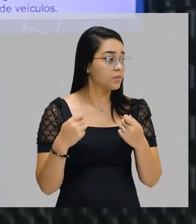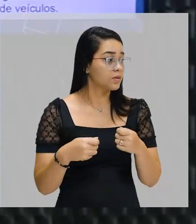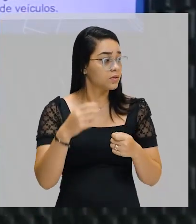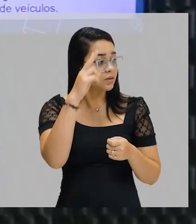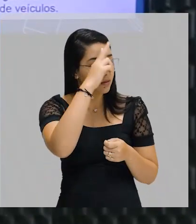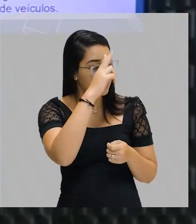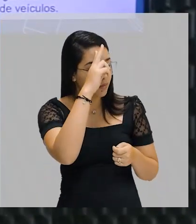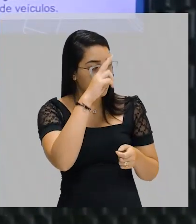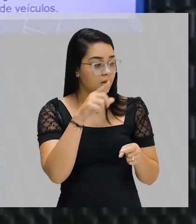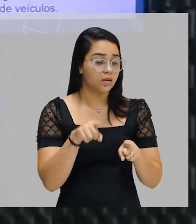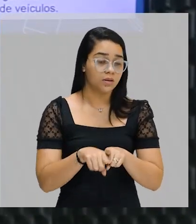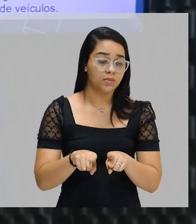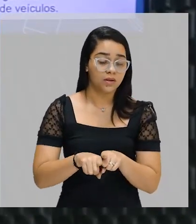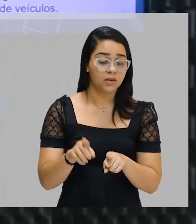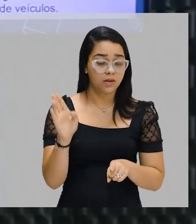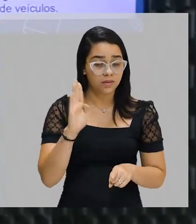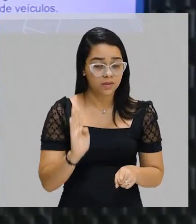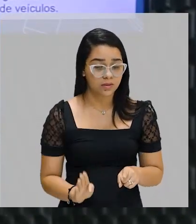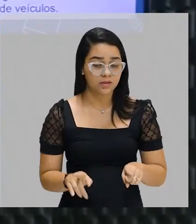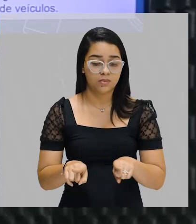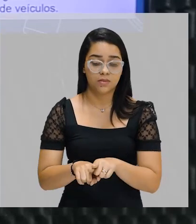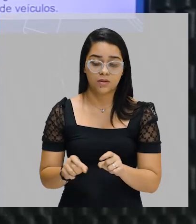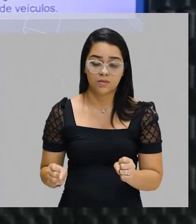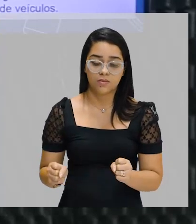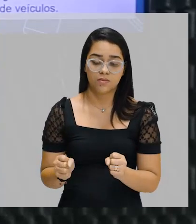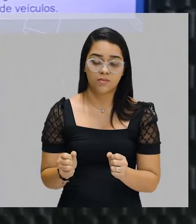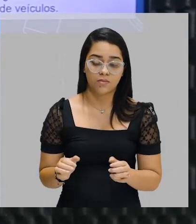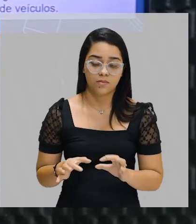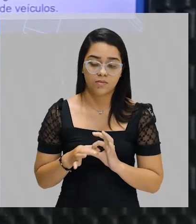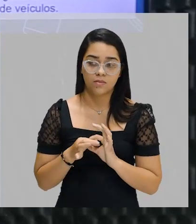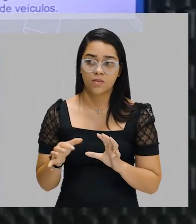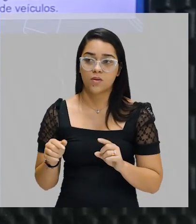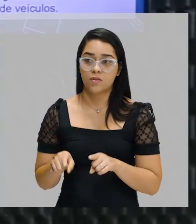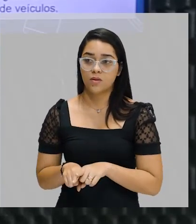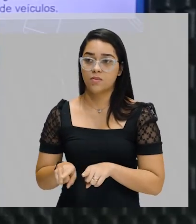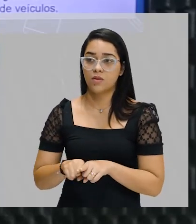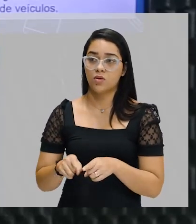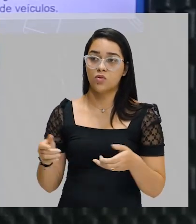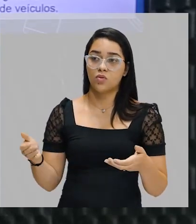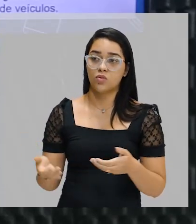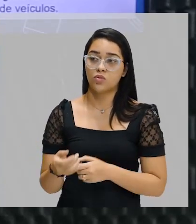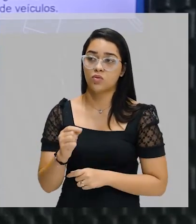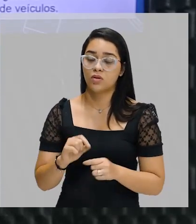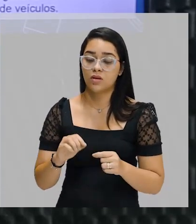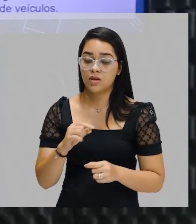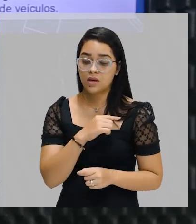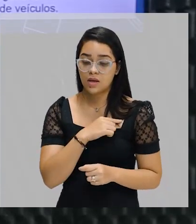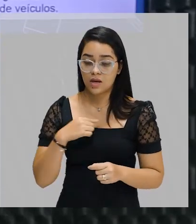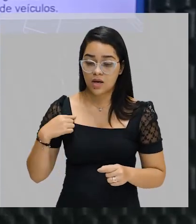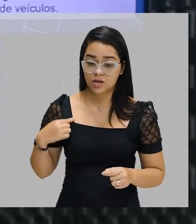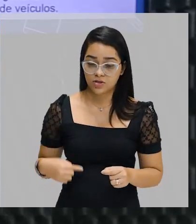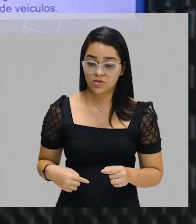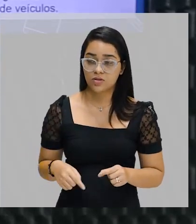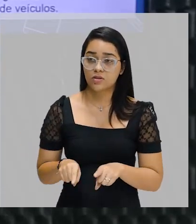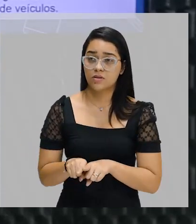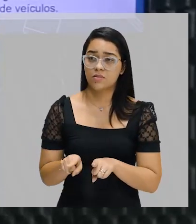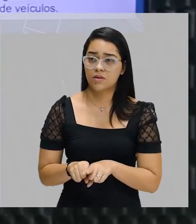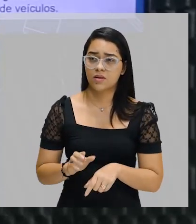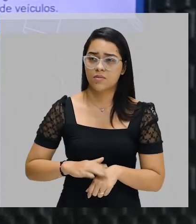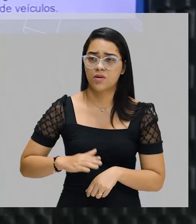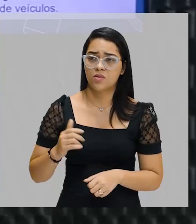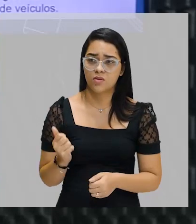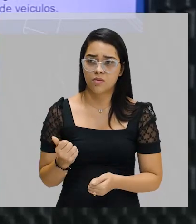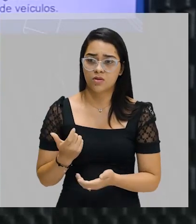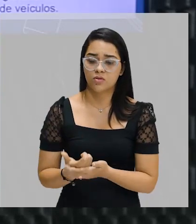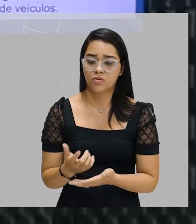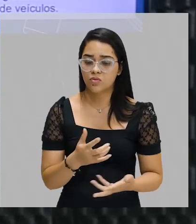disso, o principal parceiro econômico brasileiro, tanto a nível de exportação quanto importação, hoje é a China, galera, tá? A China que é o maior comprador